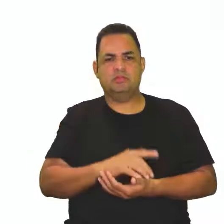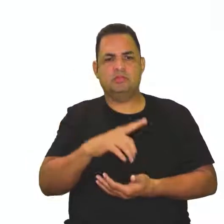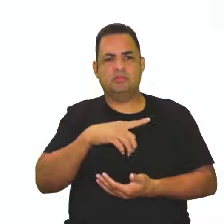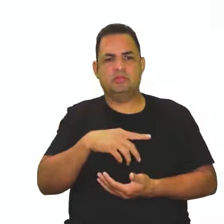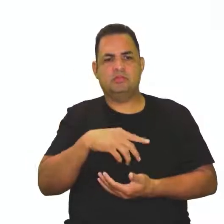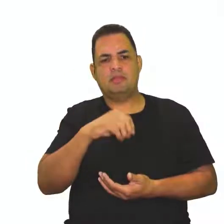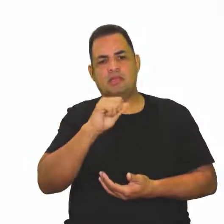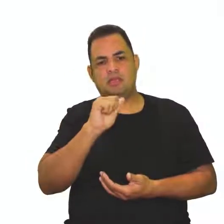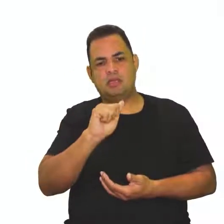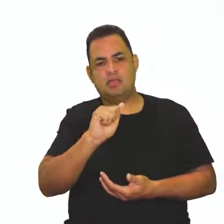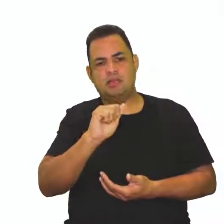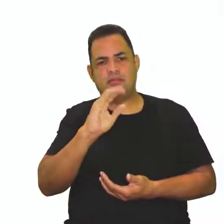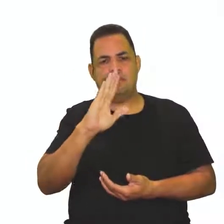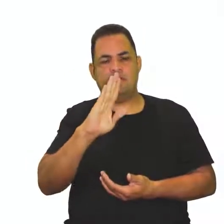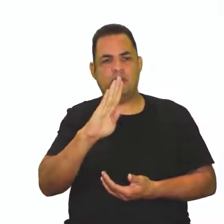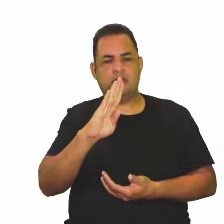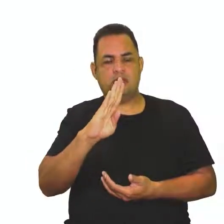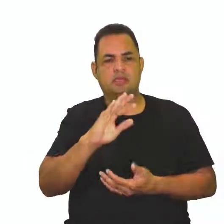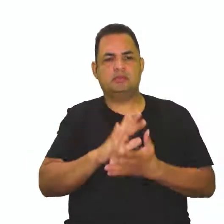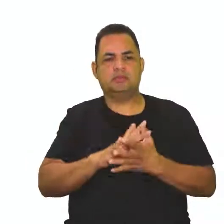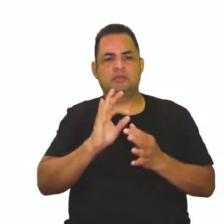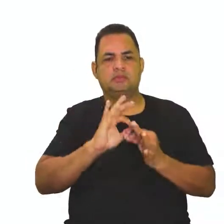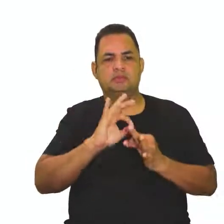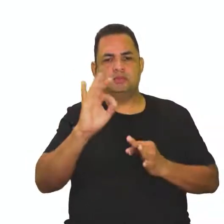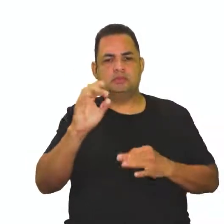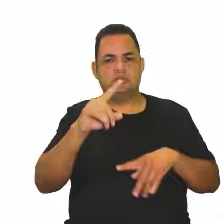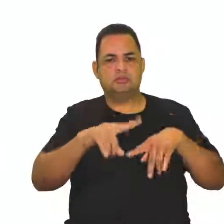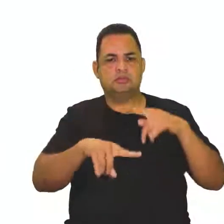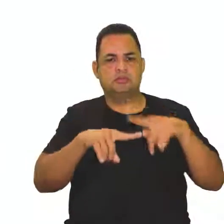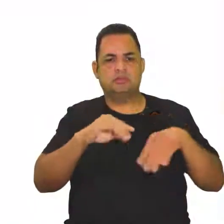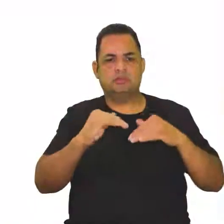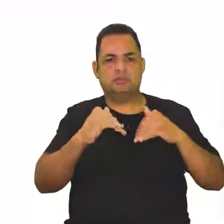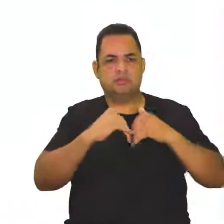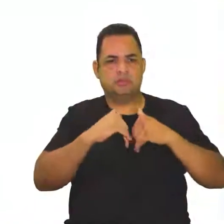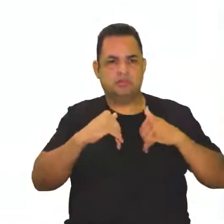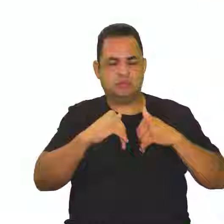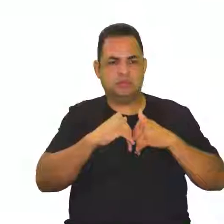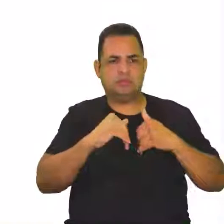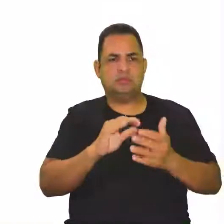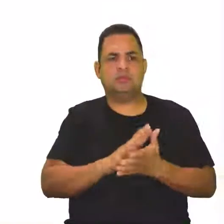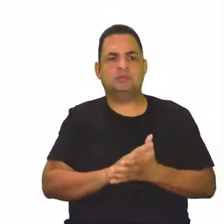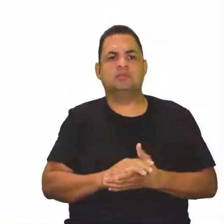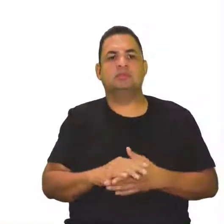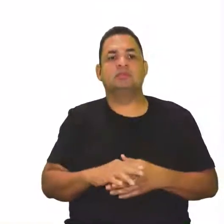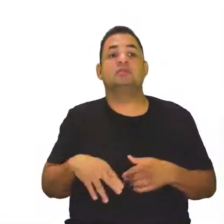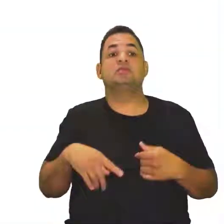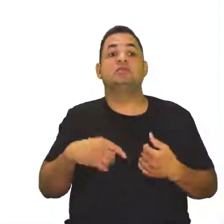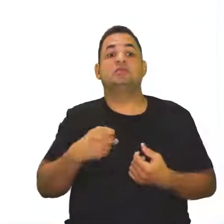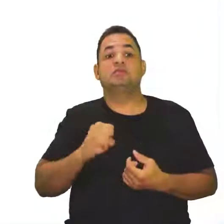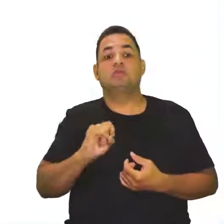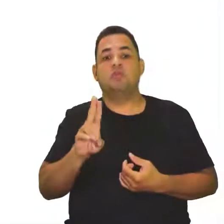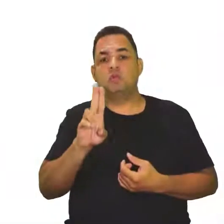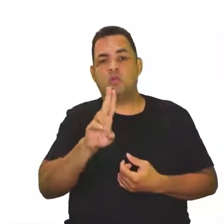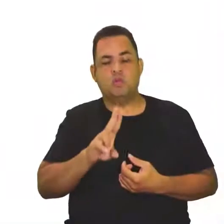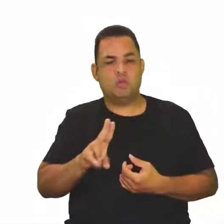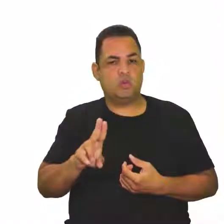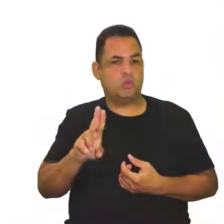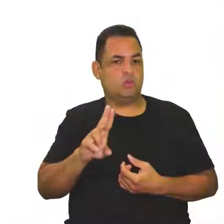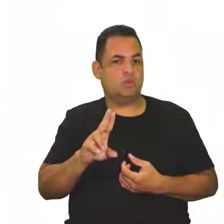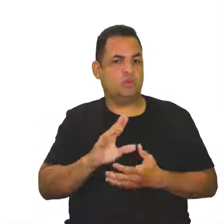A, uma placa B, uma distância entre elas e o material isolante que é o dielétrico. Se aplicarmos um